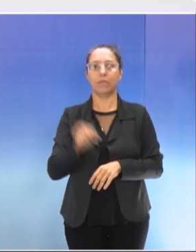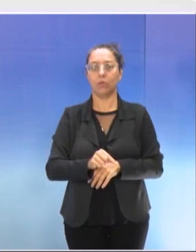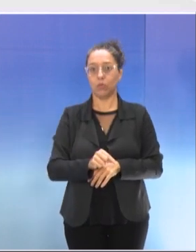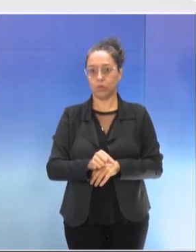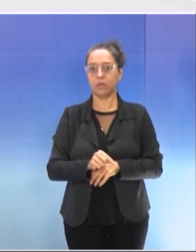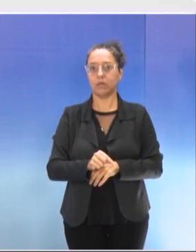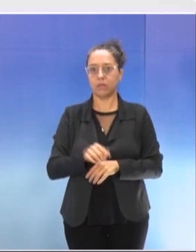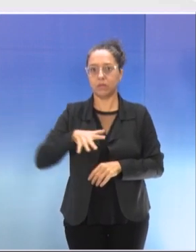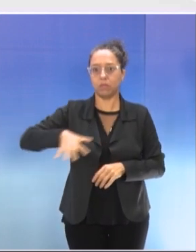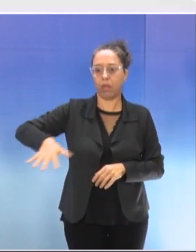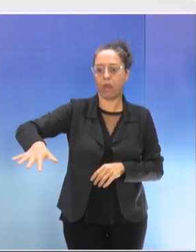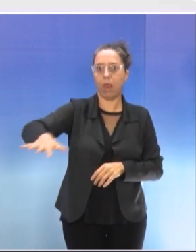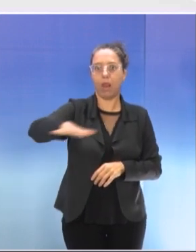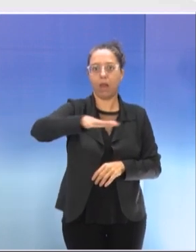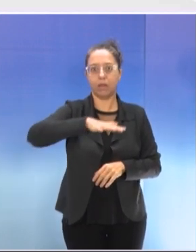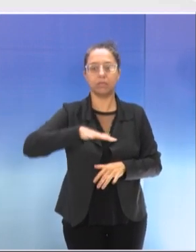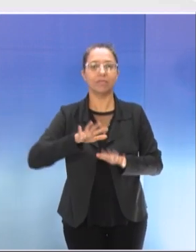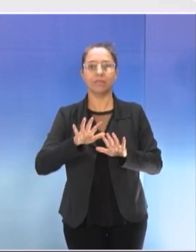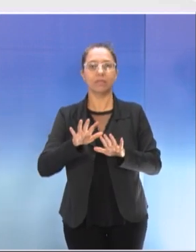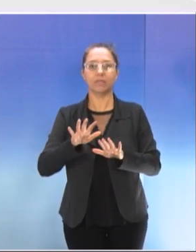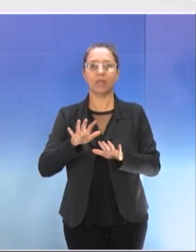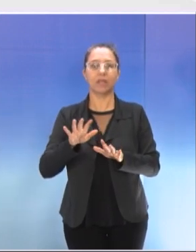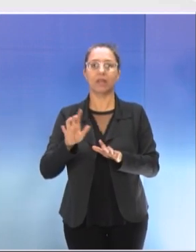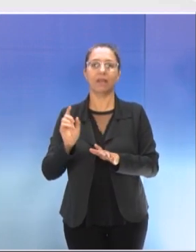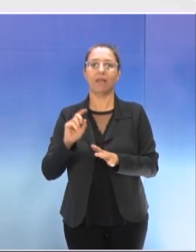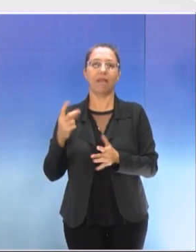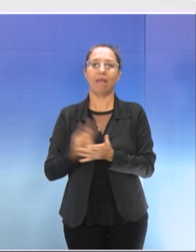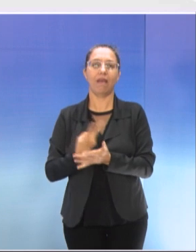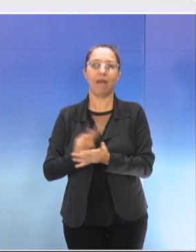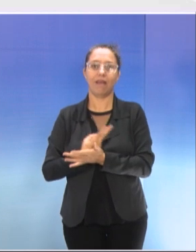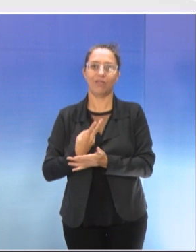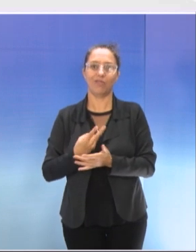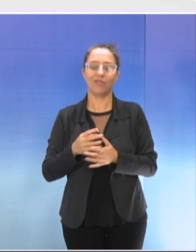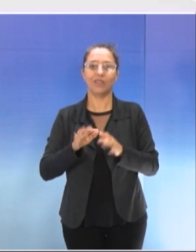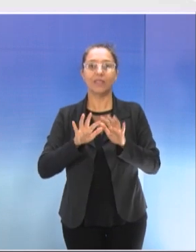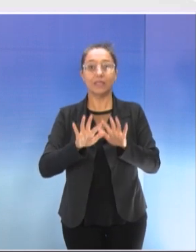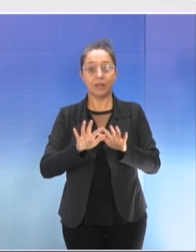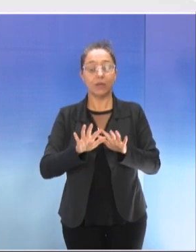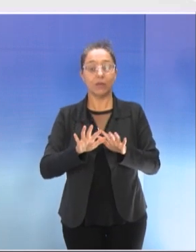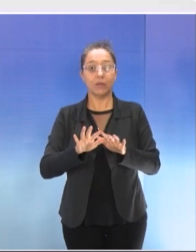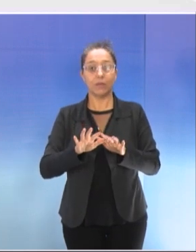vingança. Essa onda de arraias é capaz de devorar